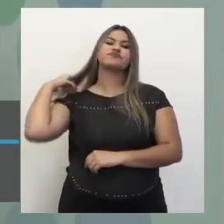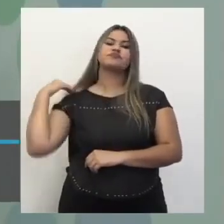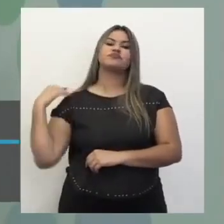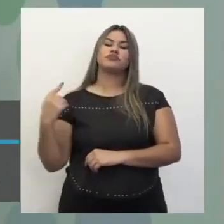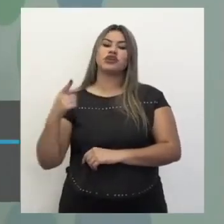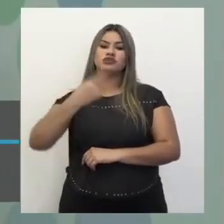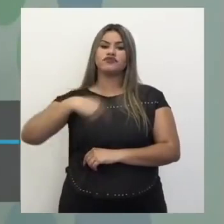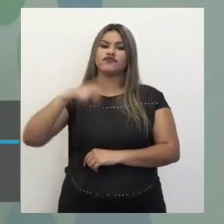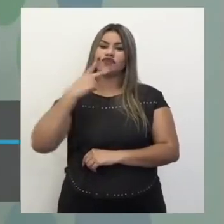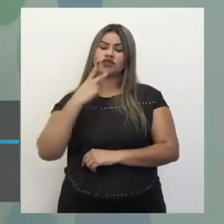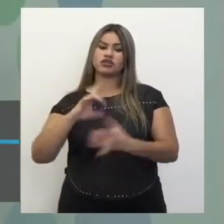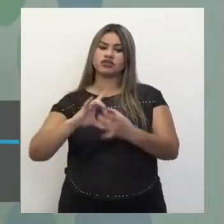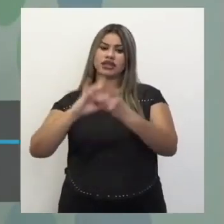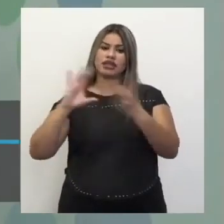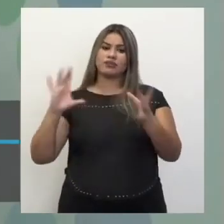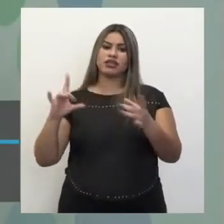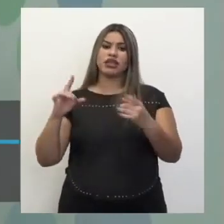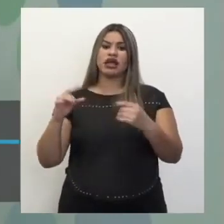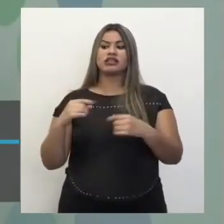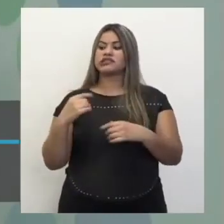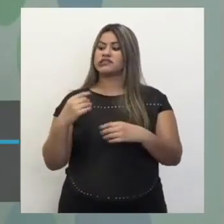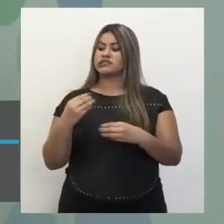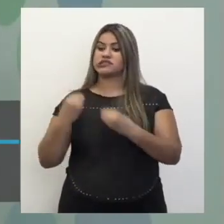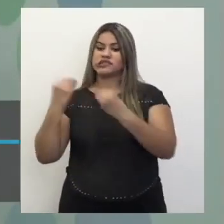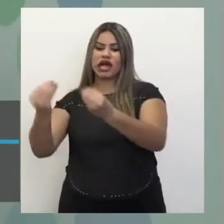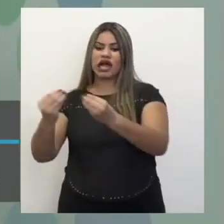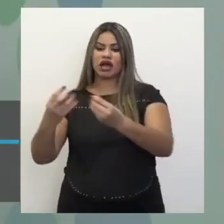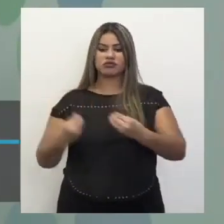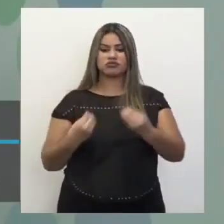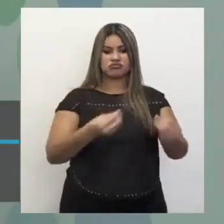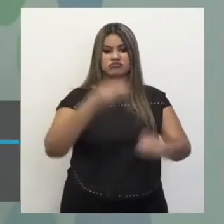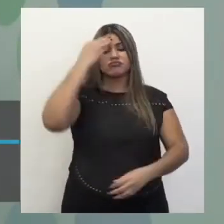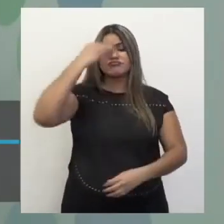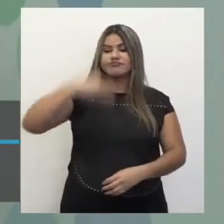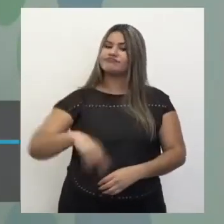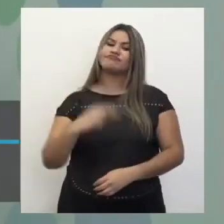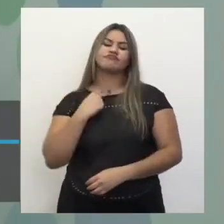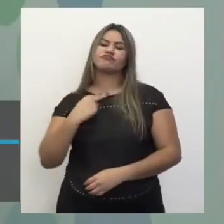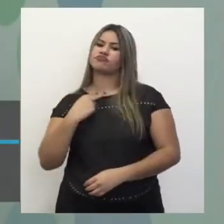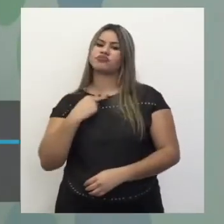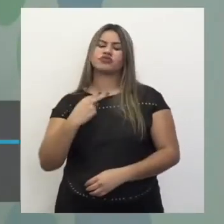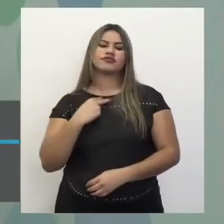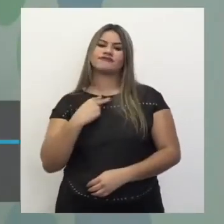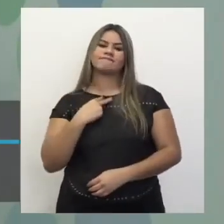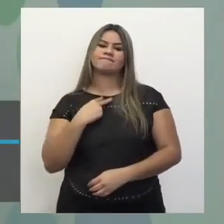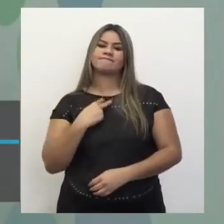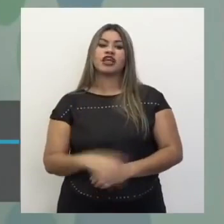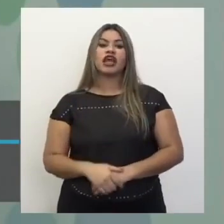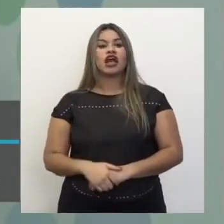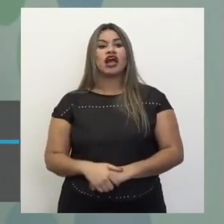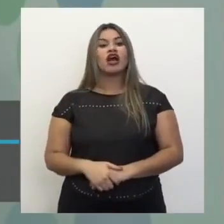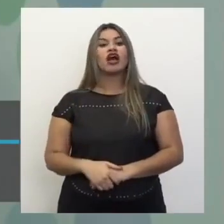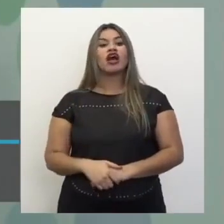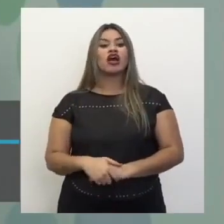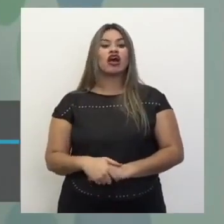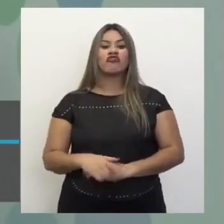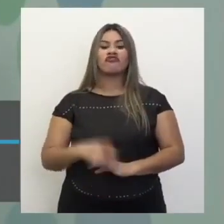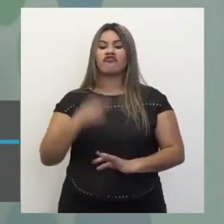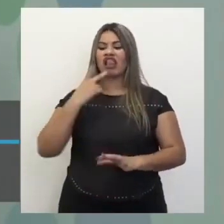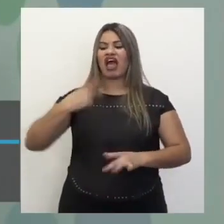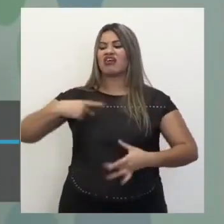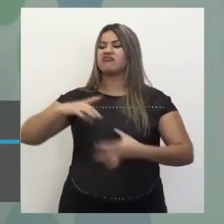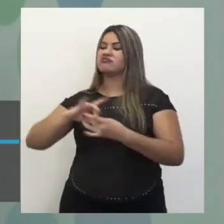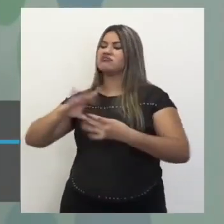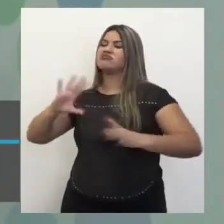isso. Inalienável é algo que você não dá para ninguém, que você não renuncia. A liberdade ela é irrenunciável. Você não pode dizer, eu não vou ser